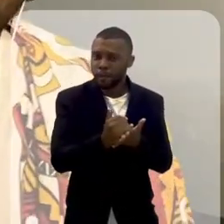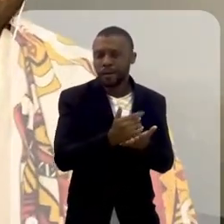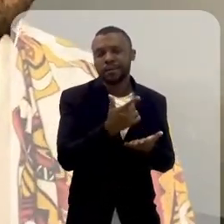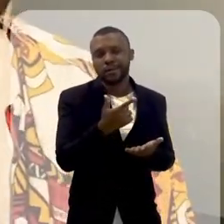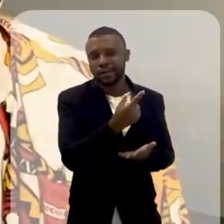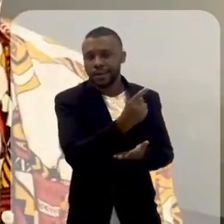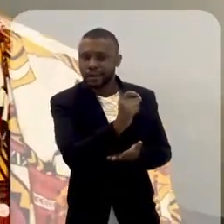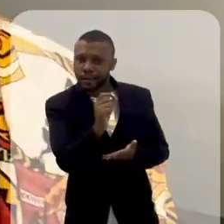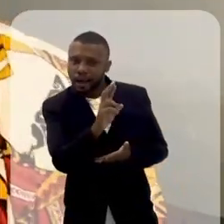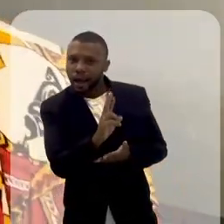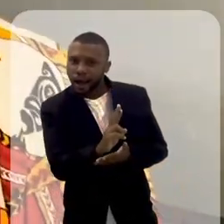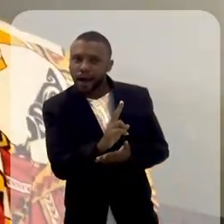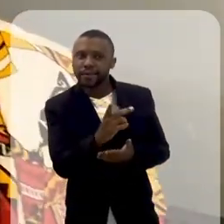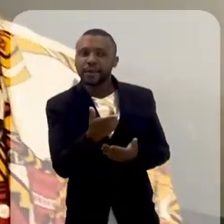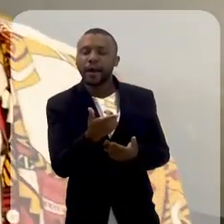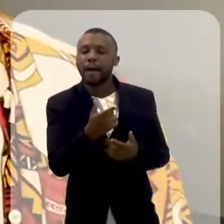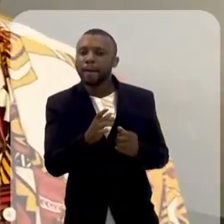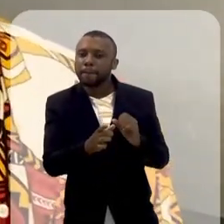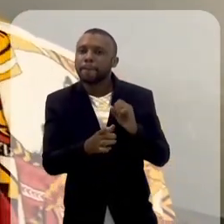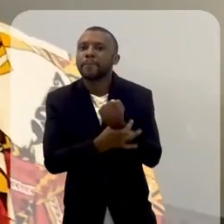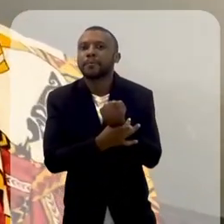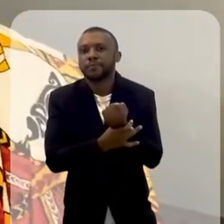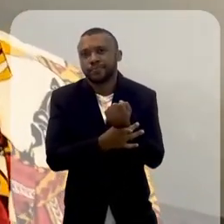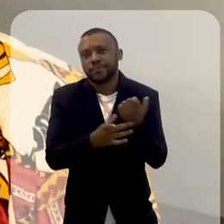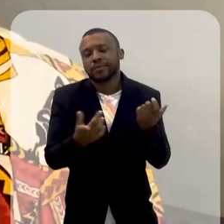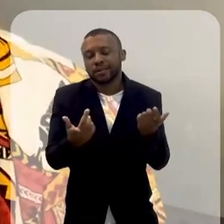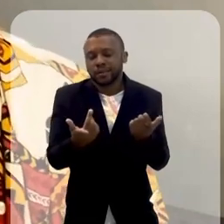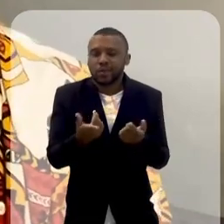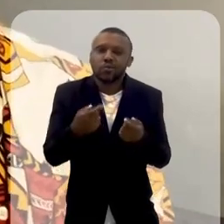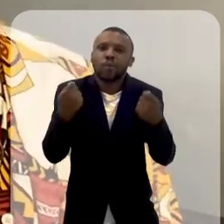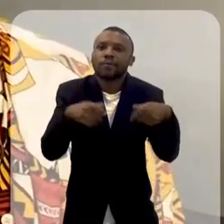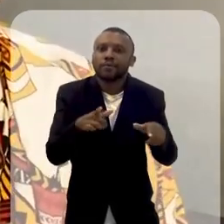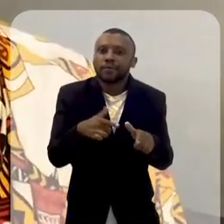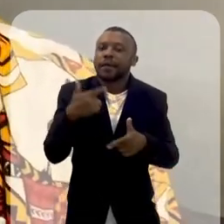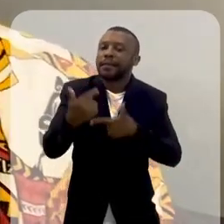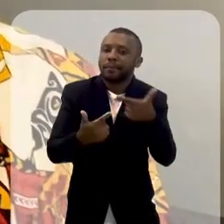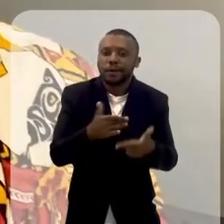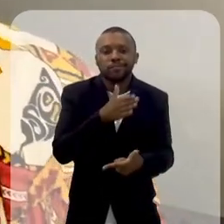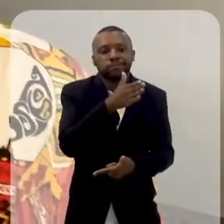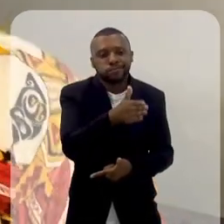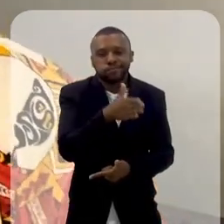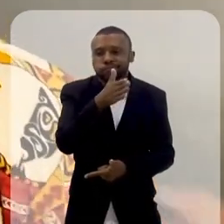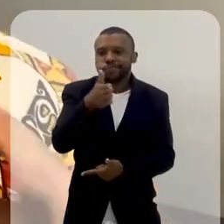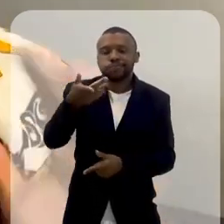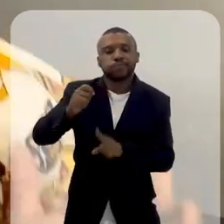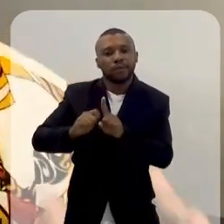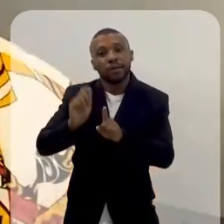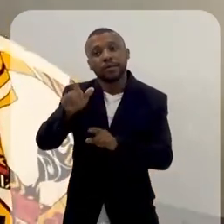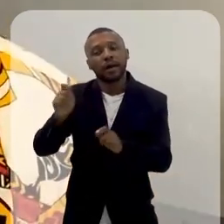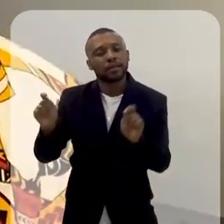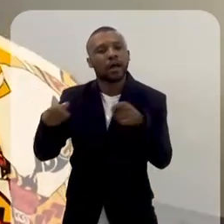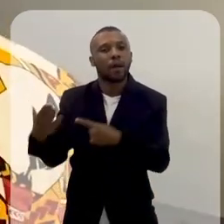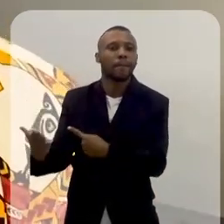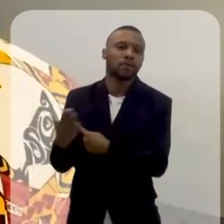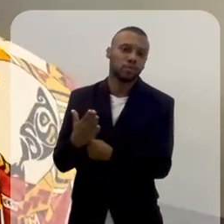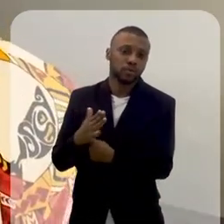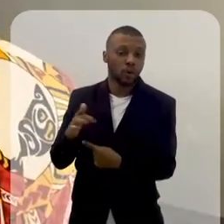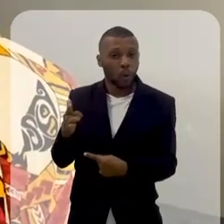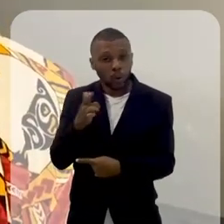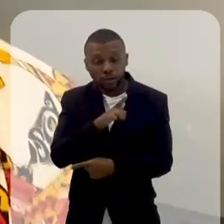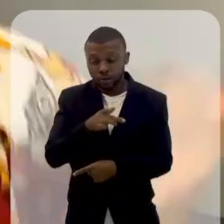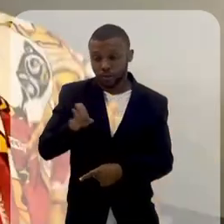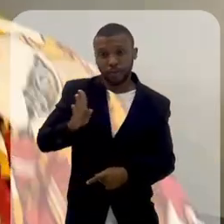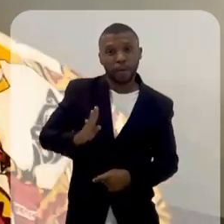mandar R$ 100. Isso já me segura aí que eu não preciso fazer três bicos no mês. Então, já dá para dar um